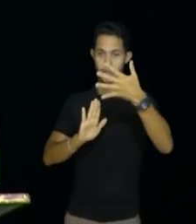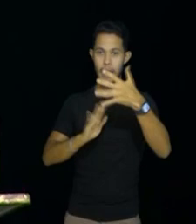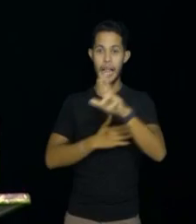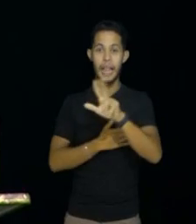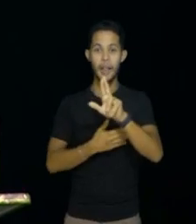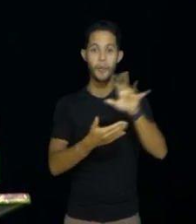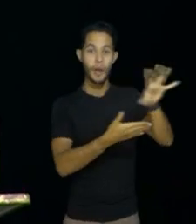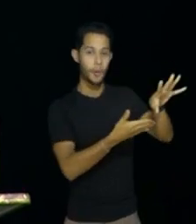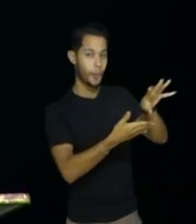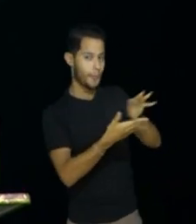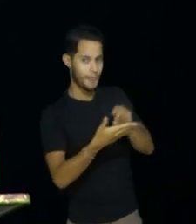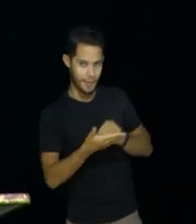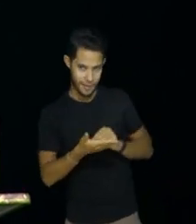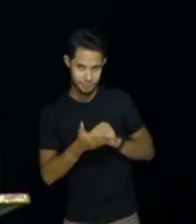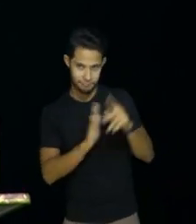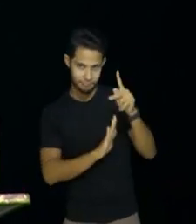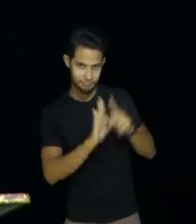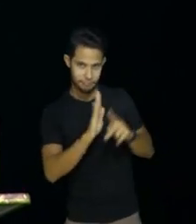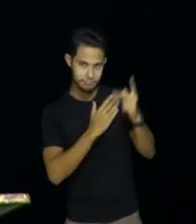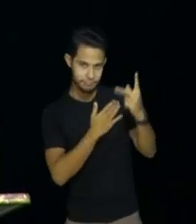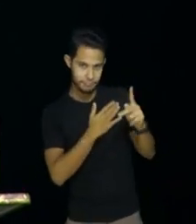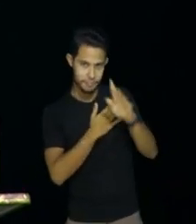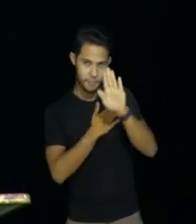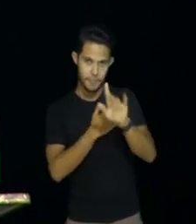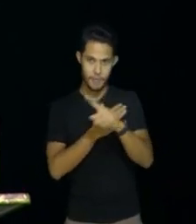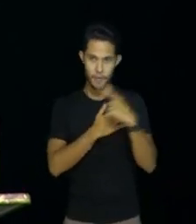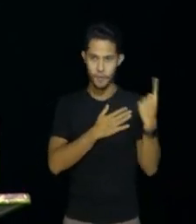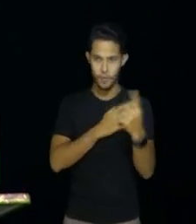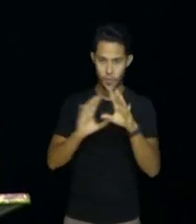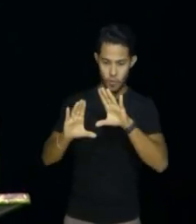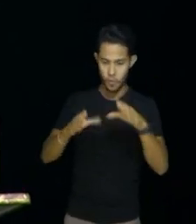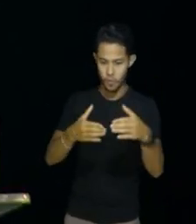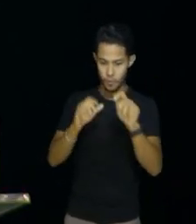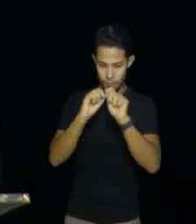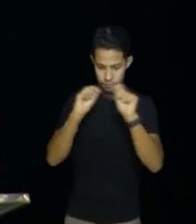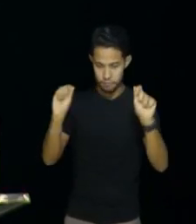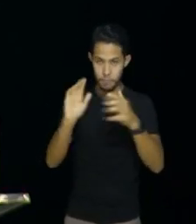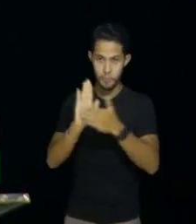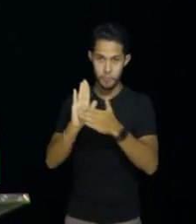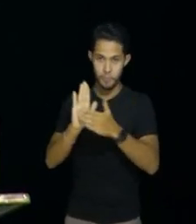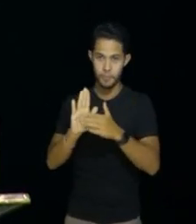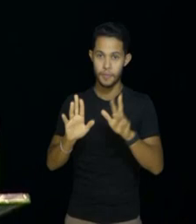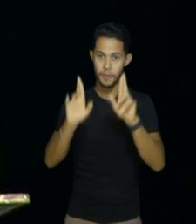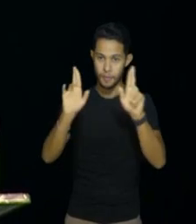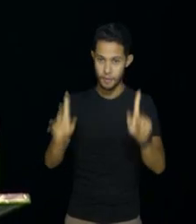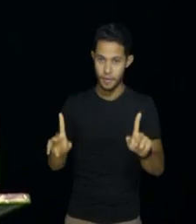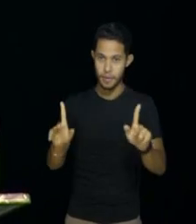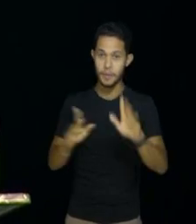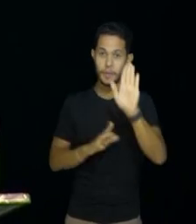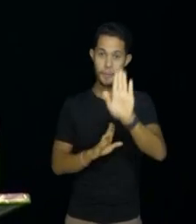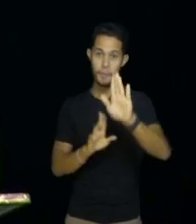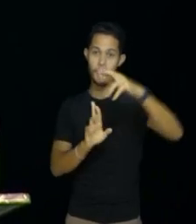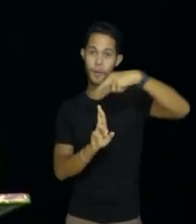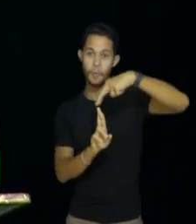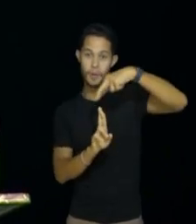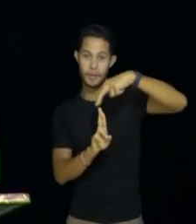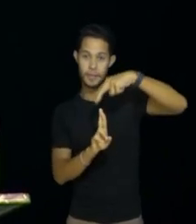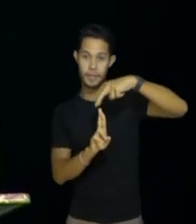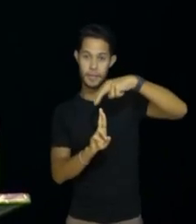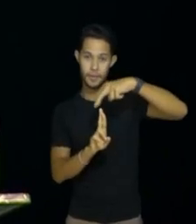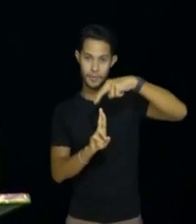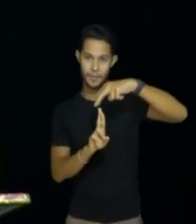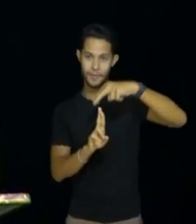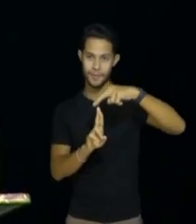time de assessoria jurídica, a gente propôs algo diferente, mas é no inciso do artigo 5º da Constituição a gente